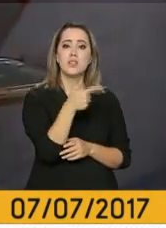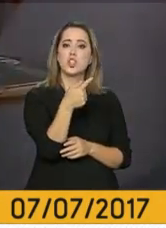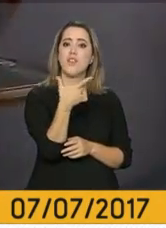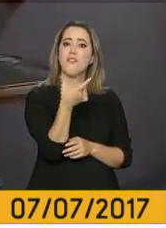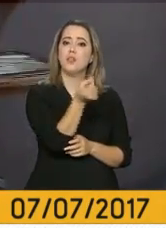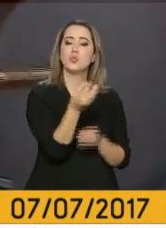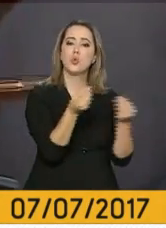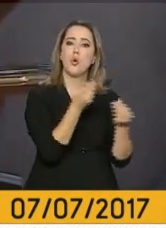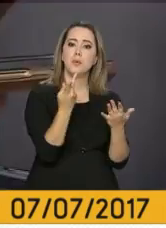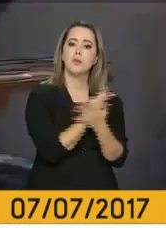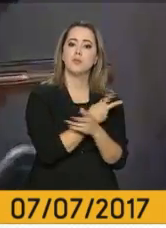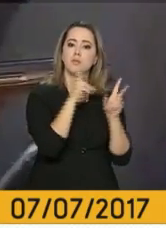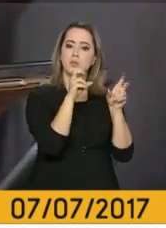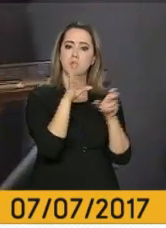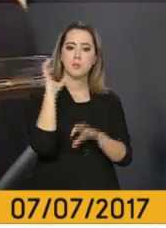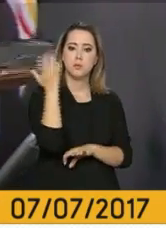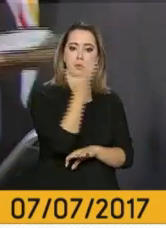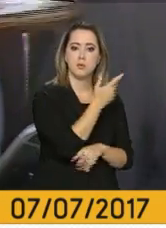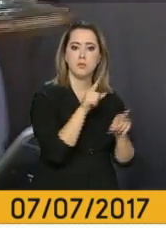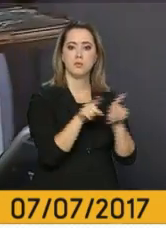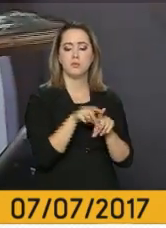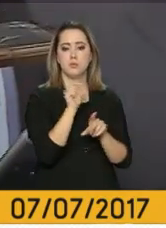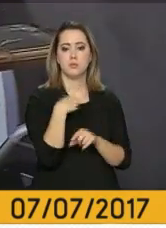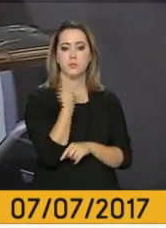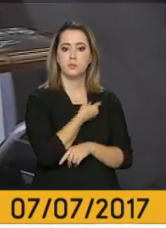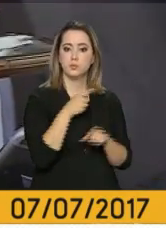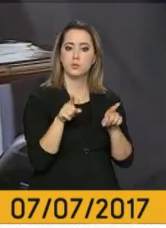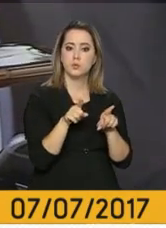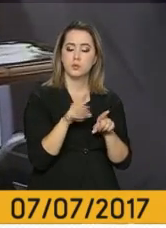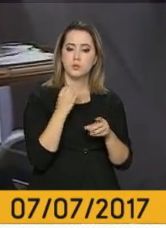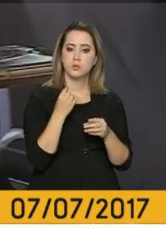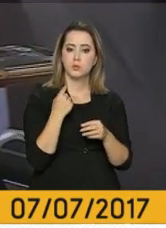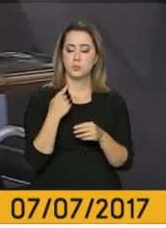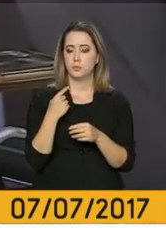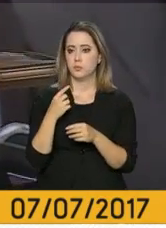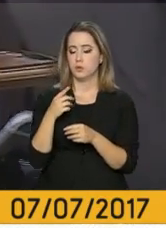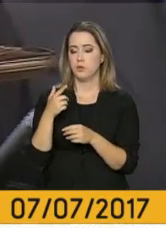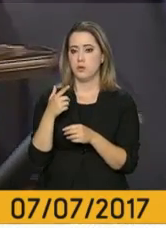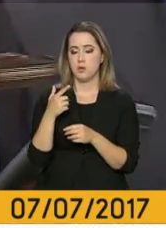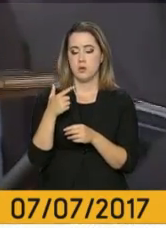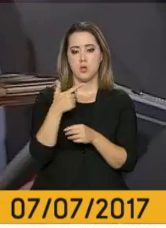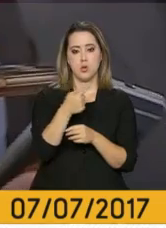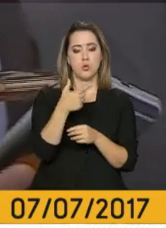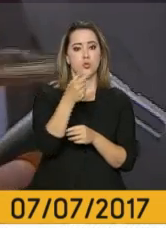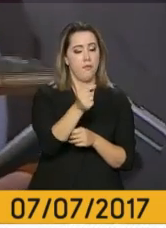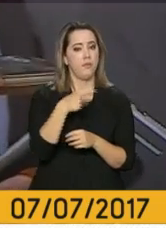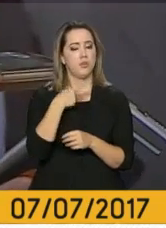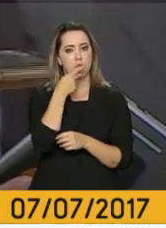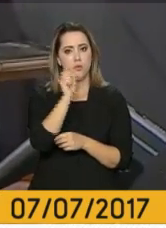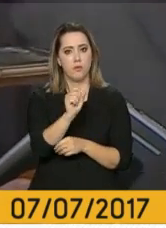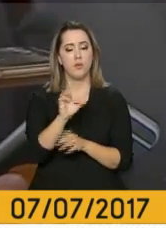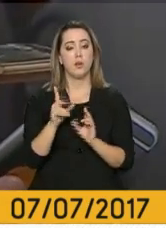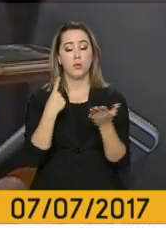eu disse, um dos temas foi o meio ambiente, não é? Onde nós, eu particularmente, falei muito do Acordo de Paris. Eu fui